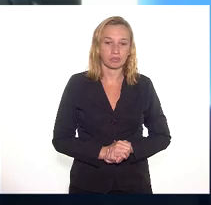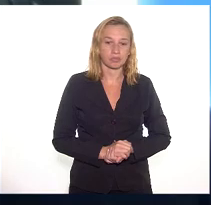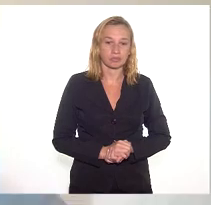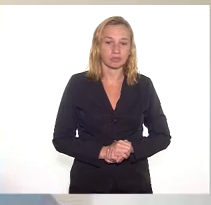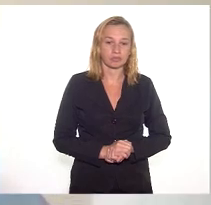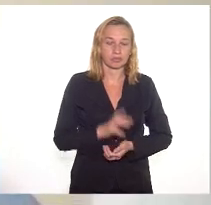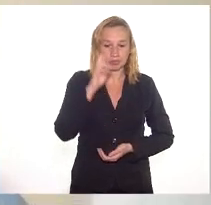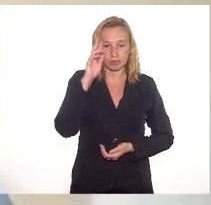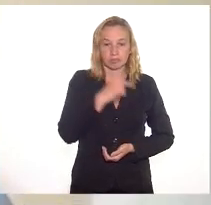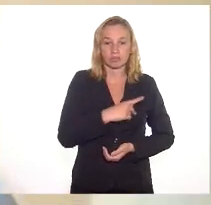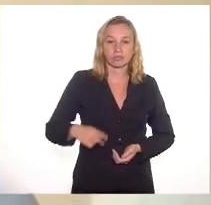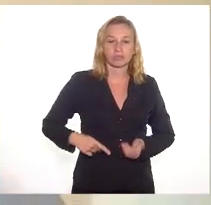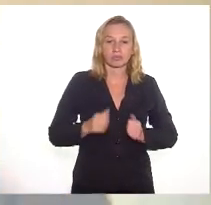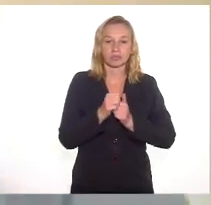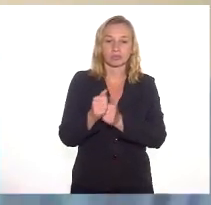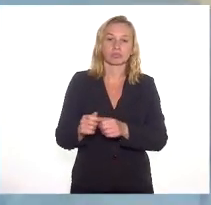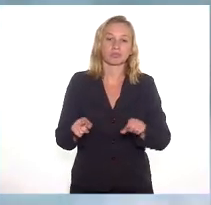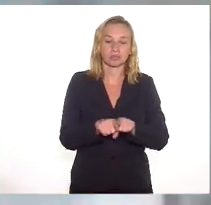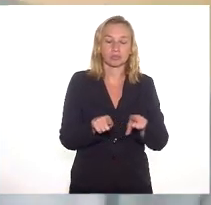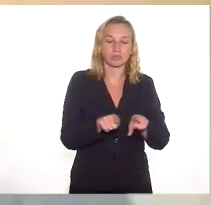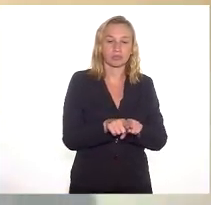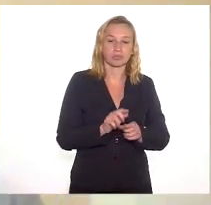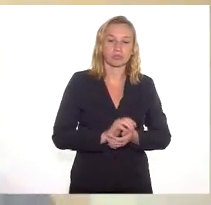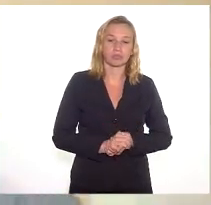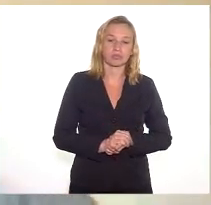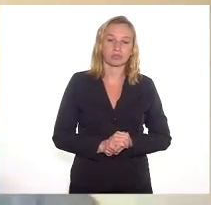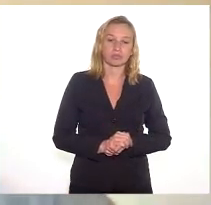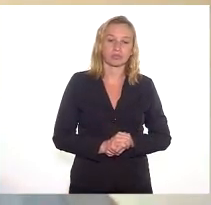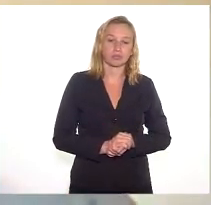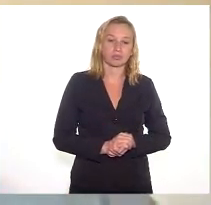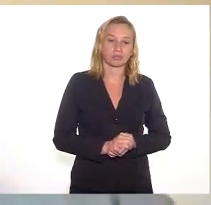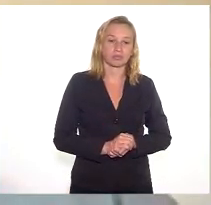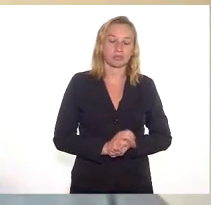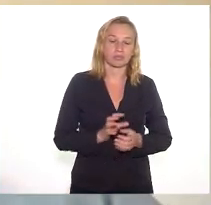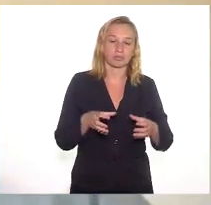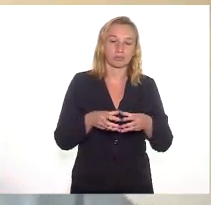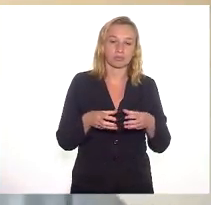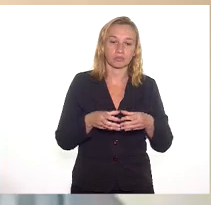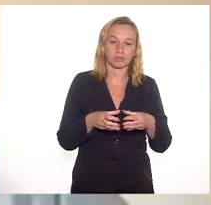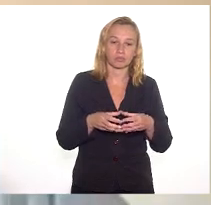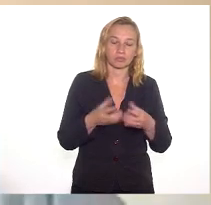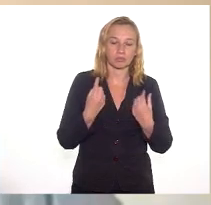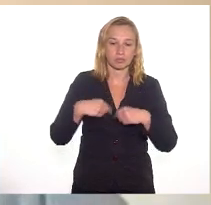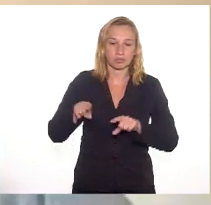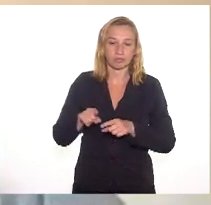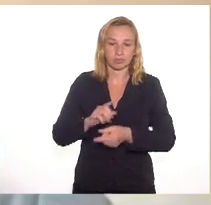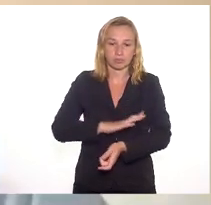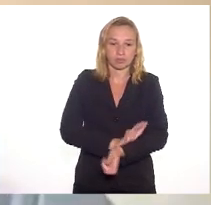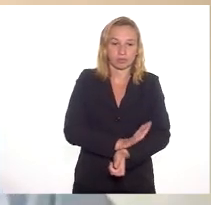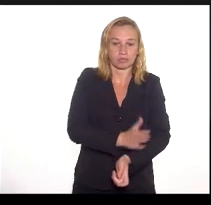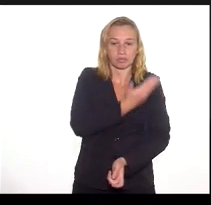Senhor presidente, vou acompanhar também o parecer da Comissão de Combate às